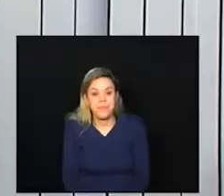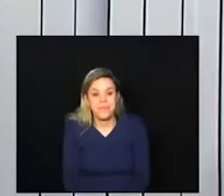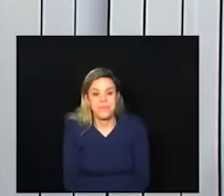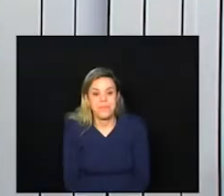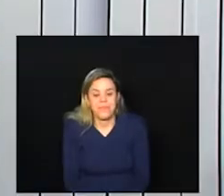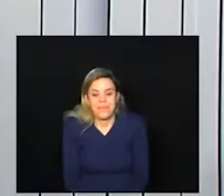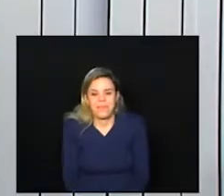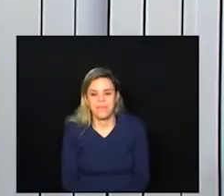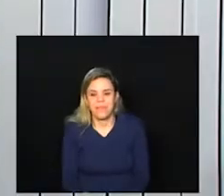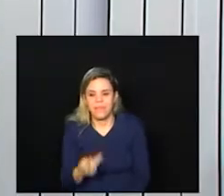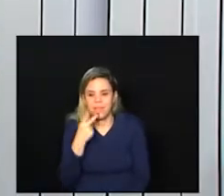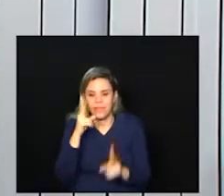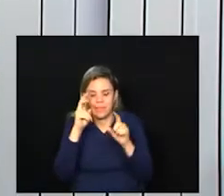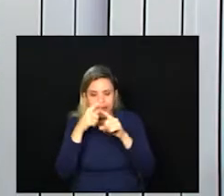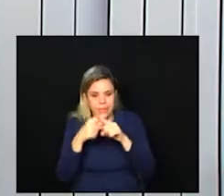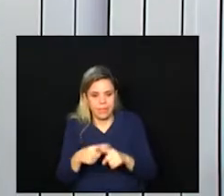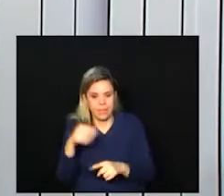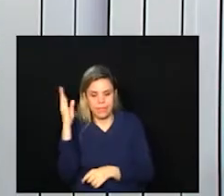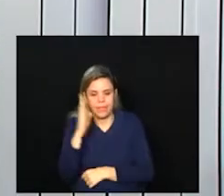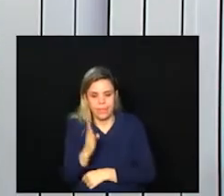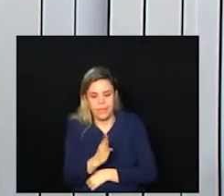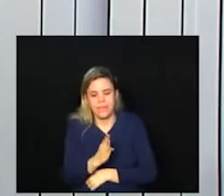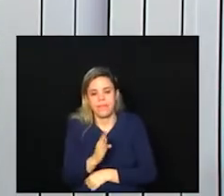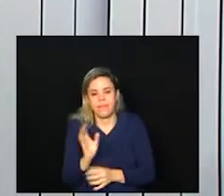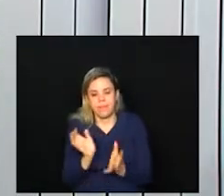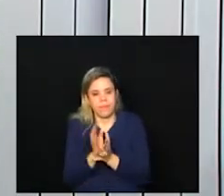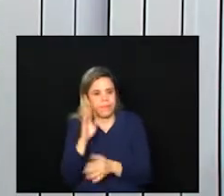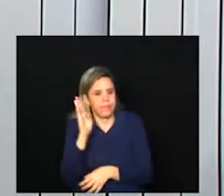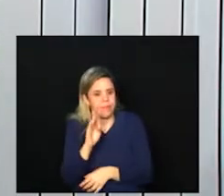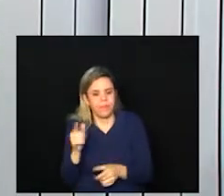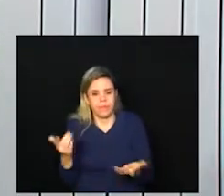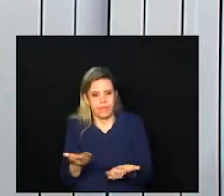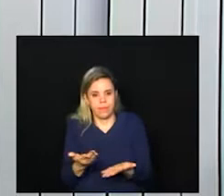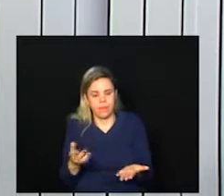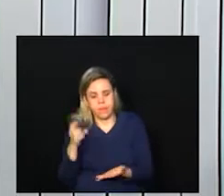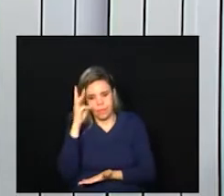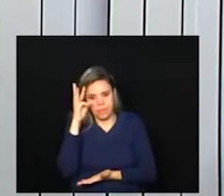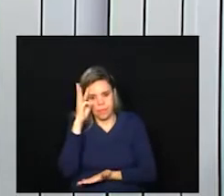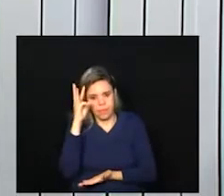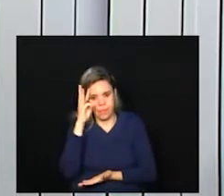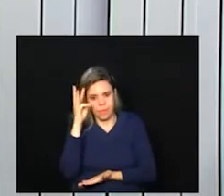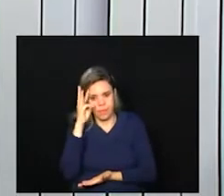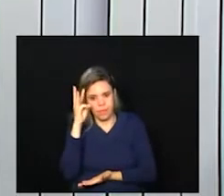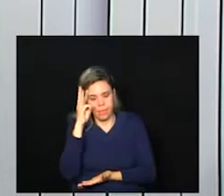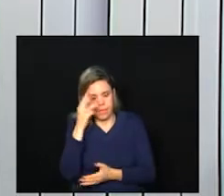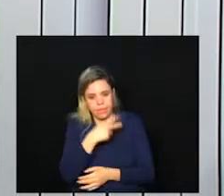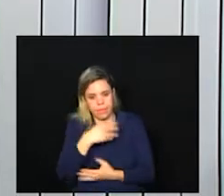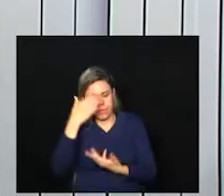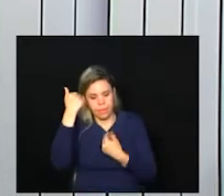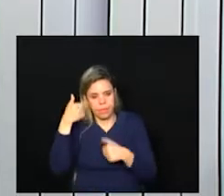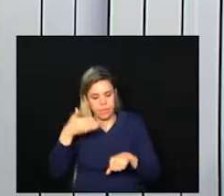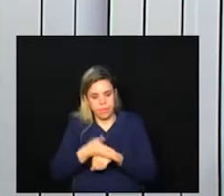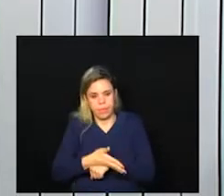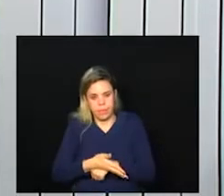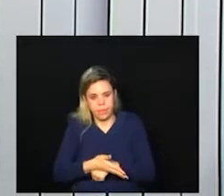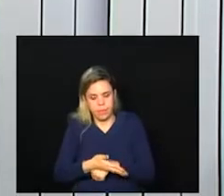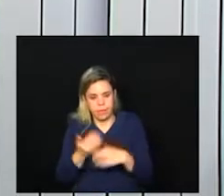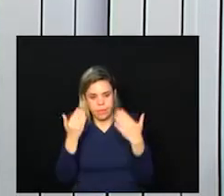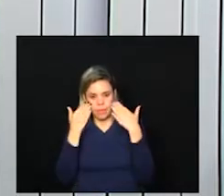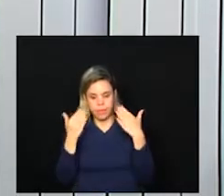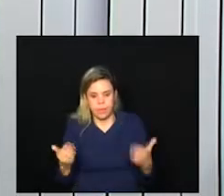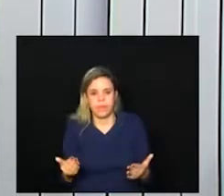Hora da gente falar sobre o Campeonato Brasileiro da Série B, porque nesta terça-feira a Ponte Preta entra em campo diante